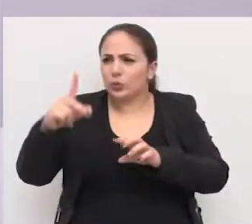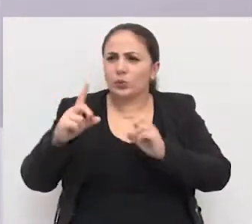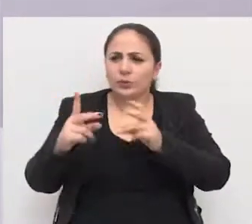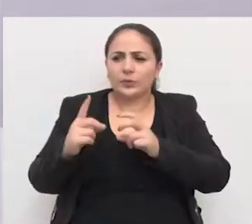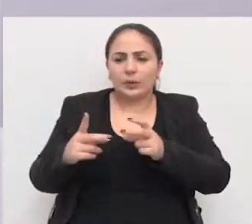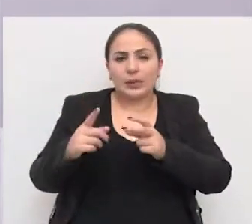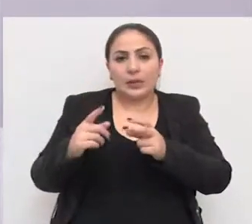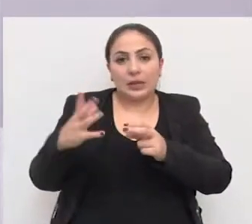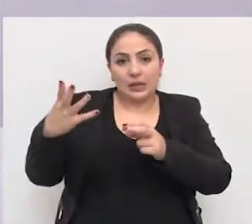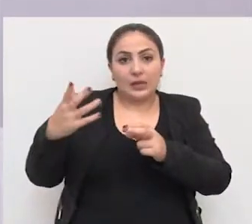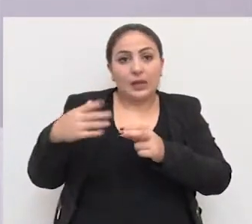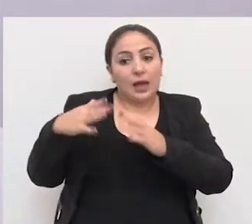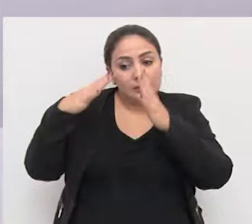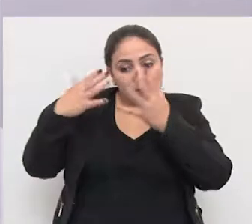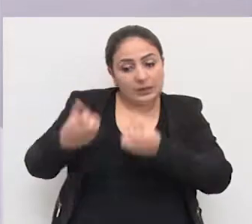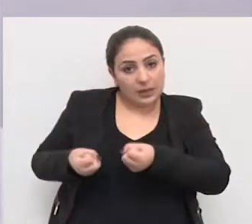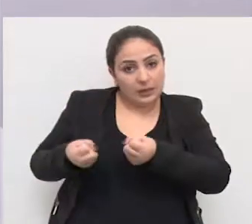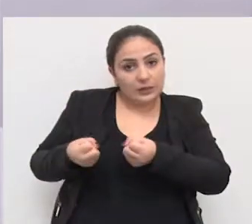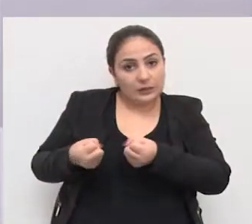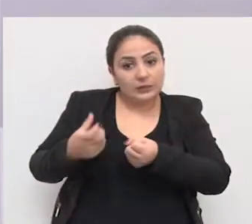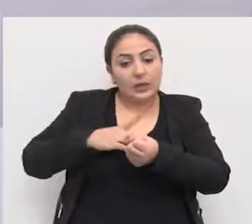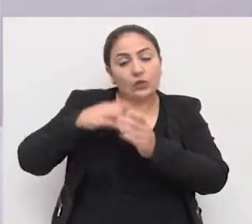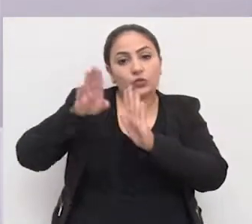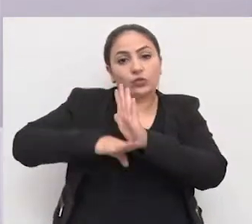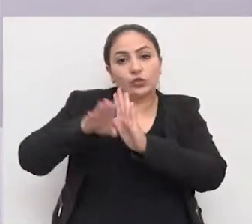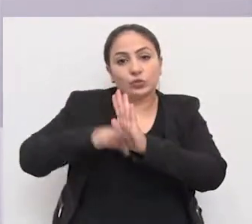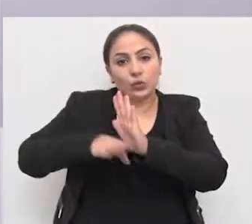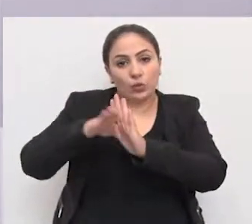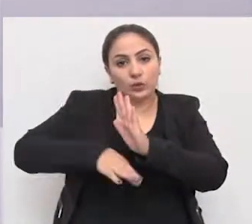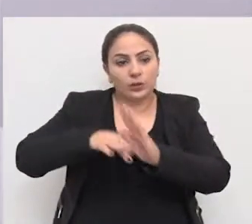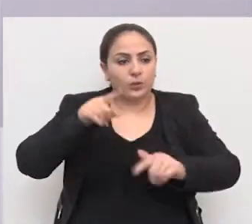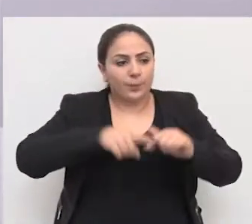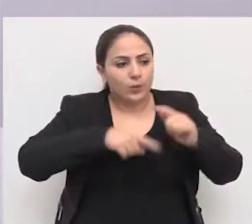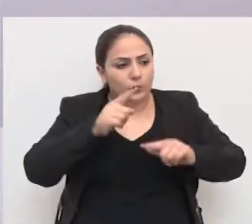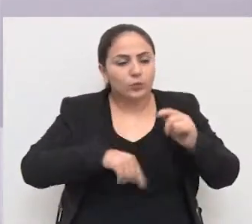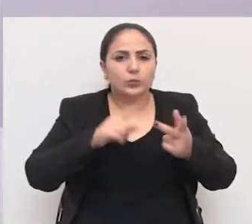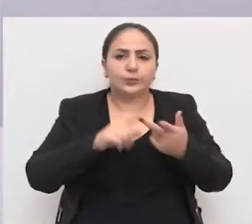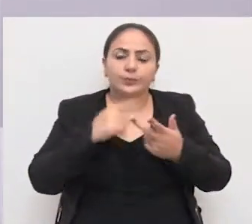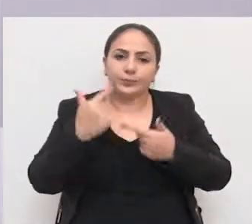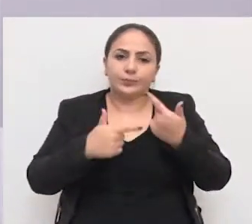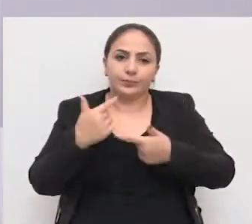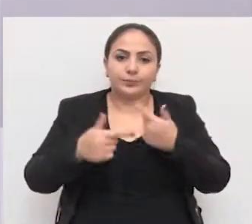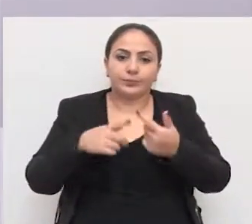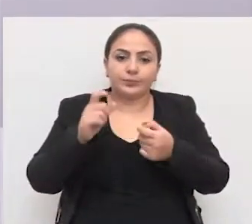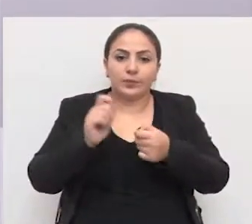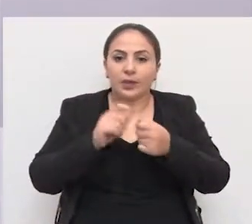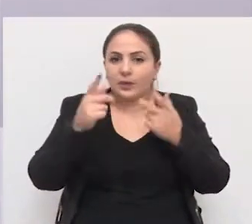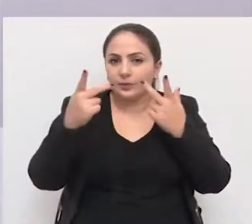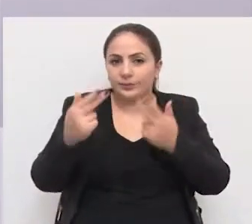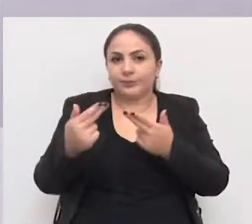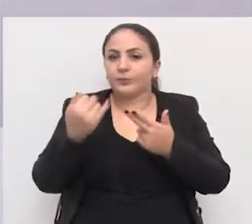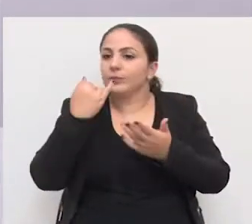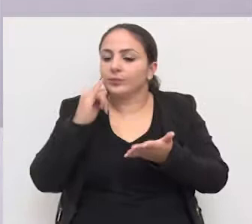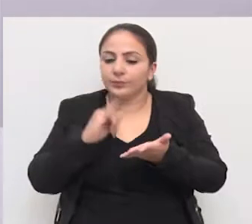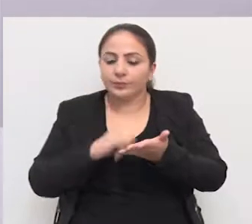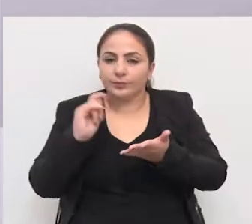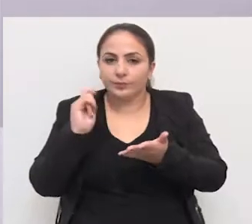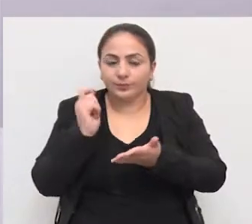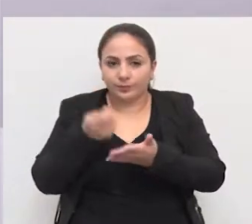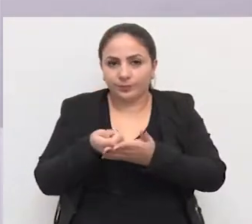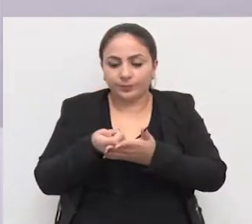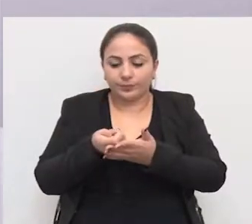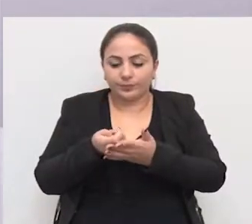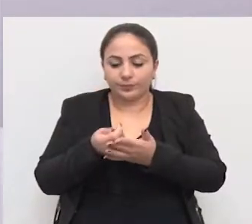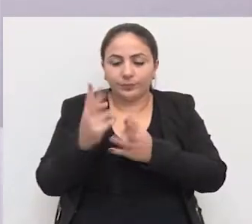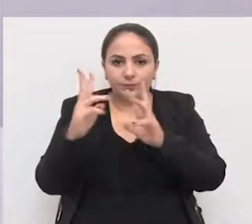os comércios que aderirem a isso, deem um desconto em certa mercadoria, em certo serviço, o desconto equivalente à alíquota de imposto que ele